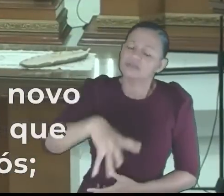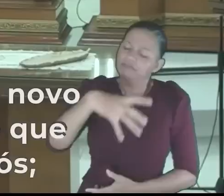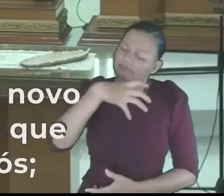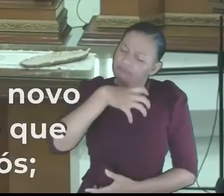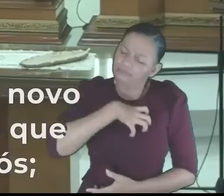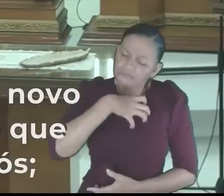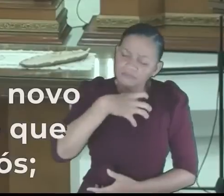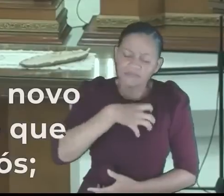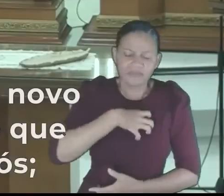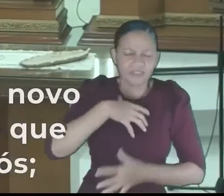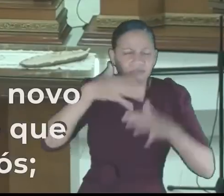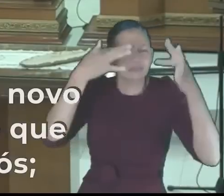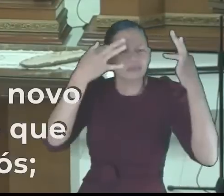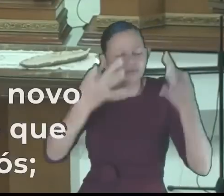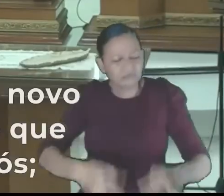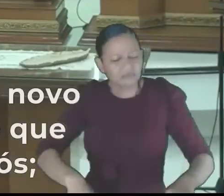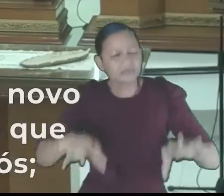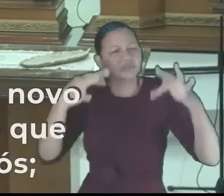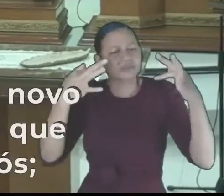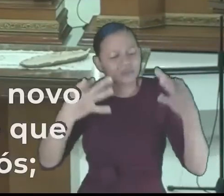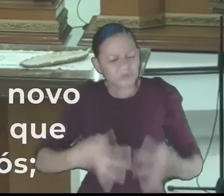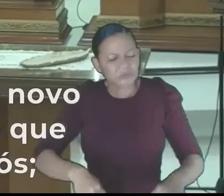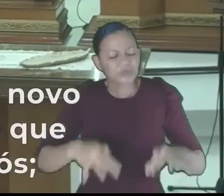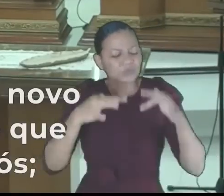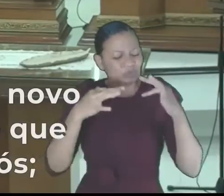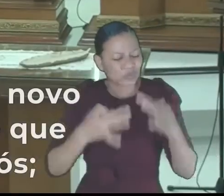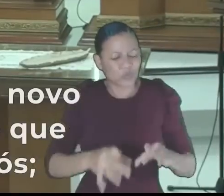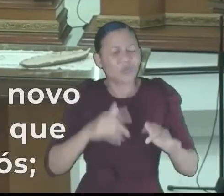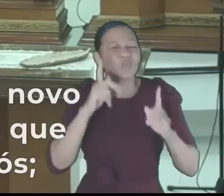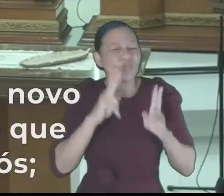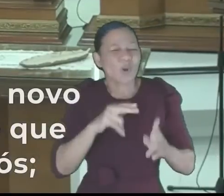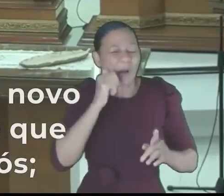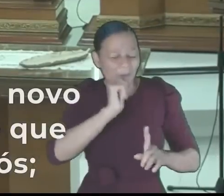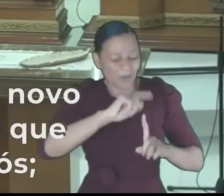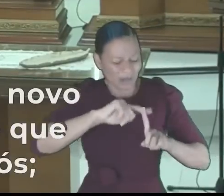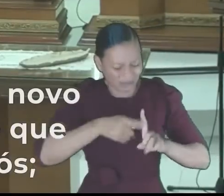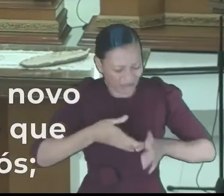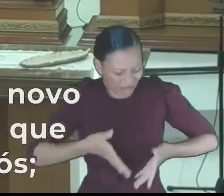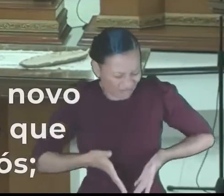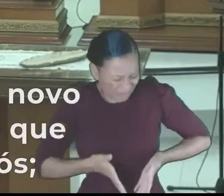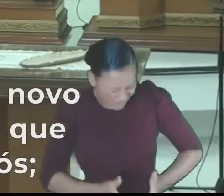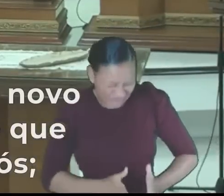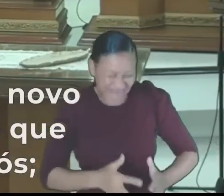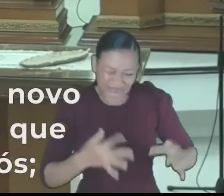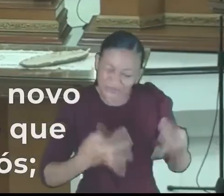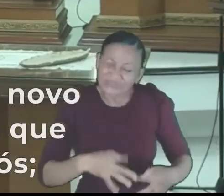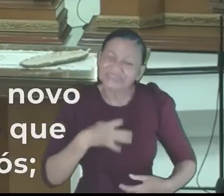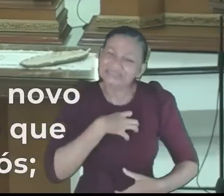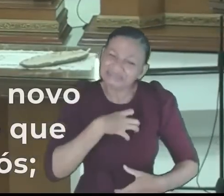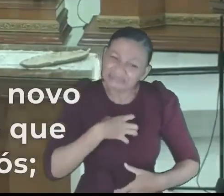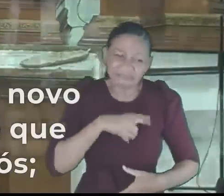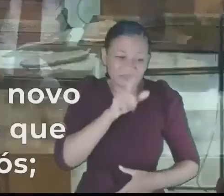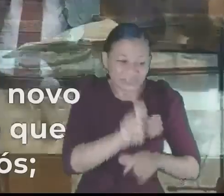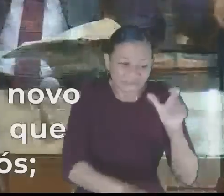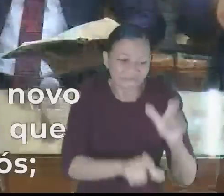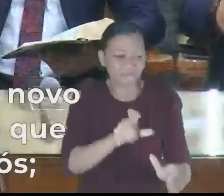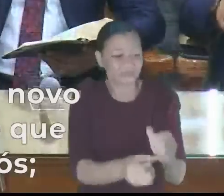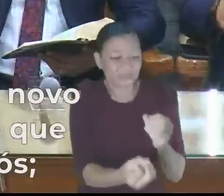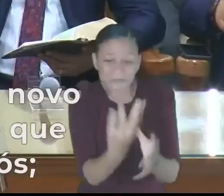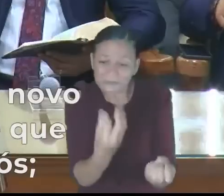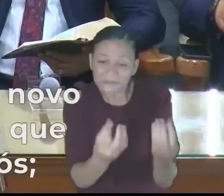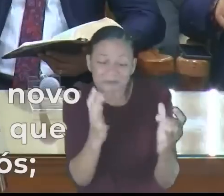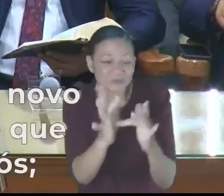de parto, até que Cristo seja formado em vós.